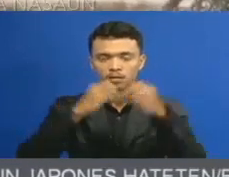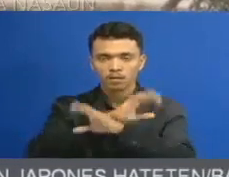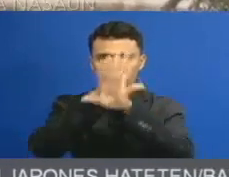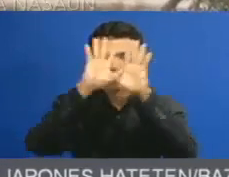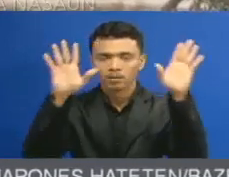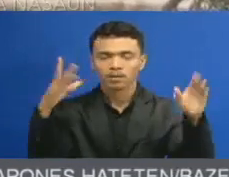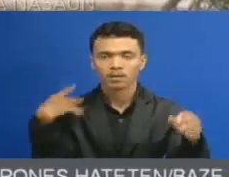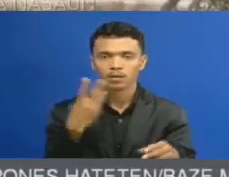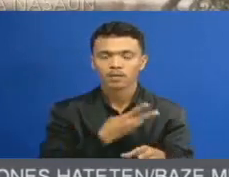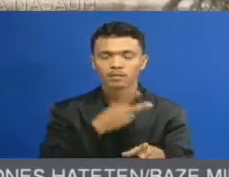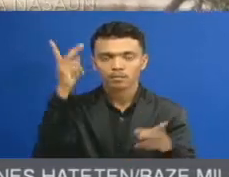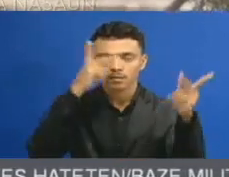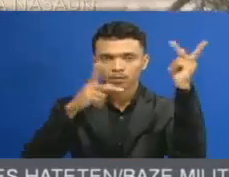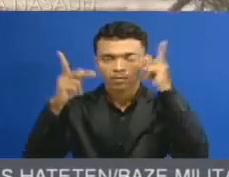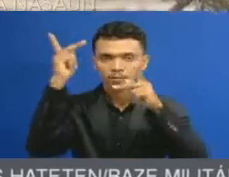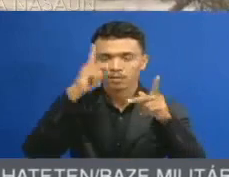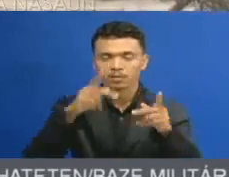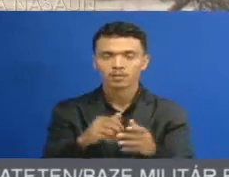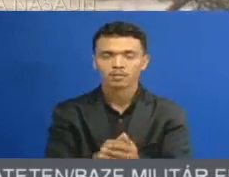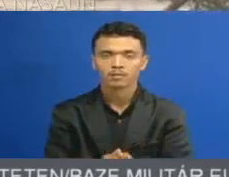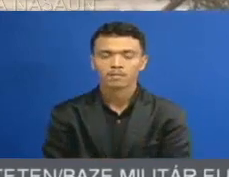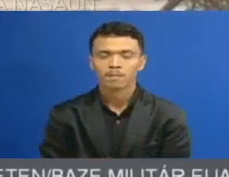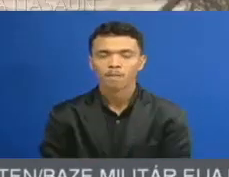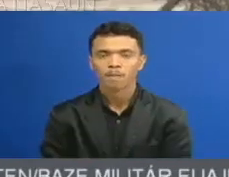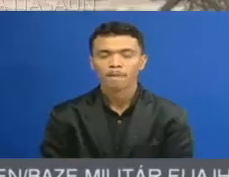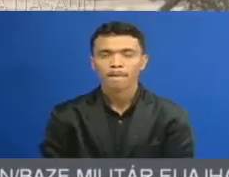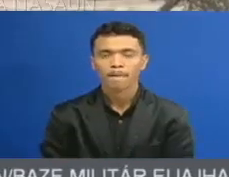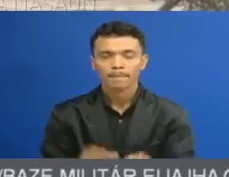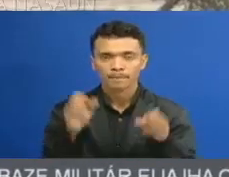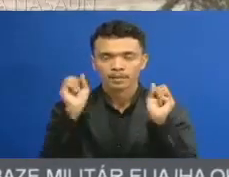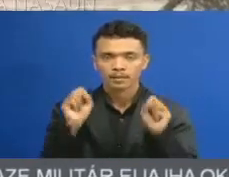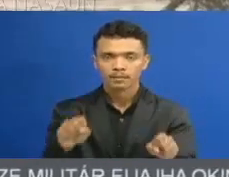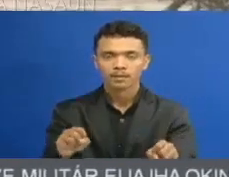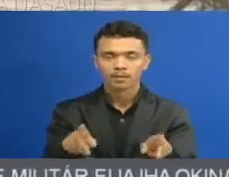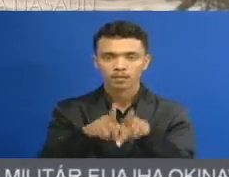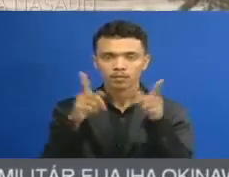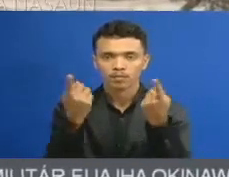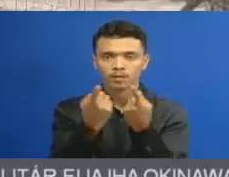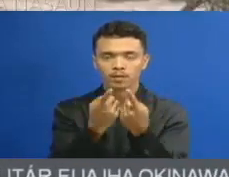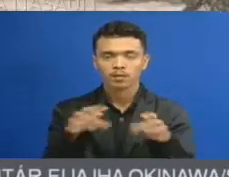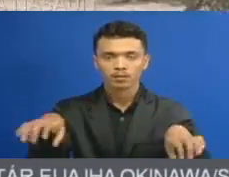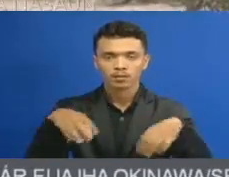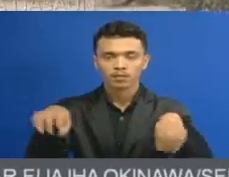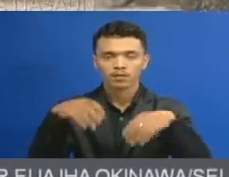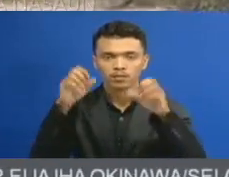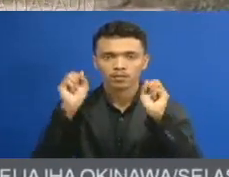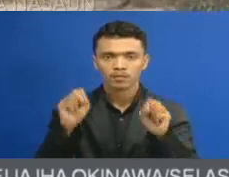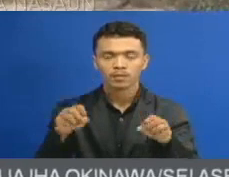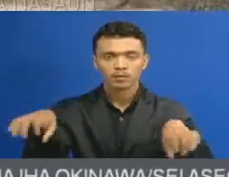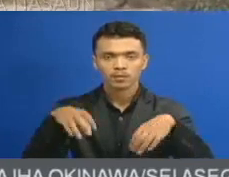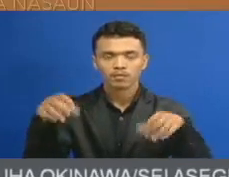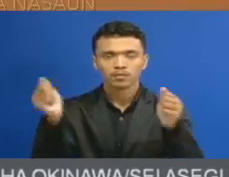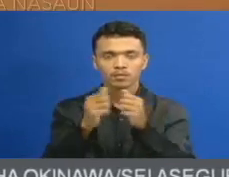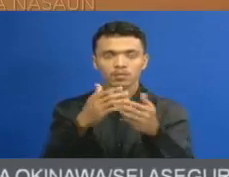preocupasaun ame husi comunidade ida aldea pipa galak dua ni nian. Sebele kare companhia ida ba kar projeto ne bele ona mos kar serviço hal